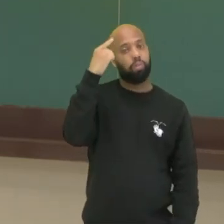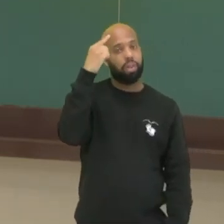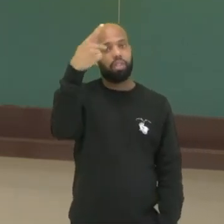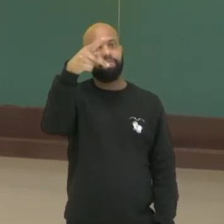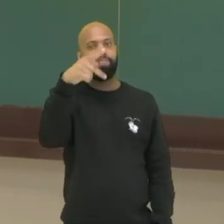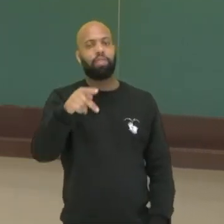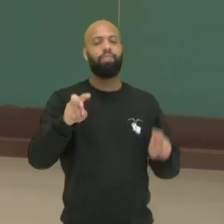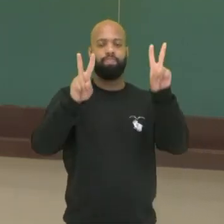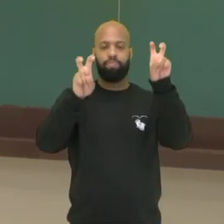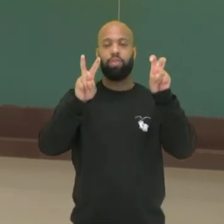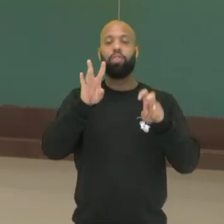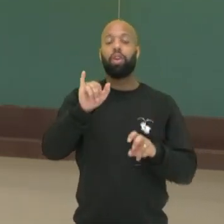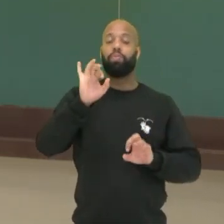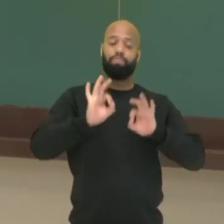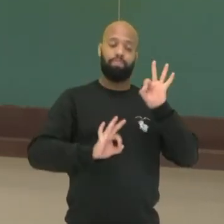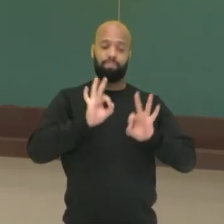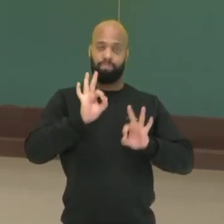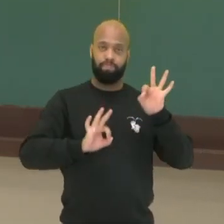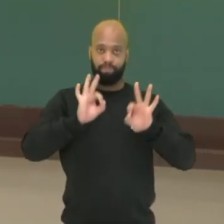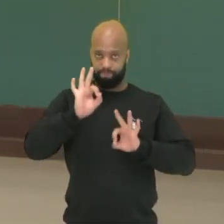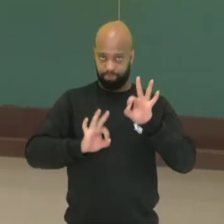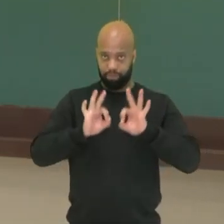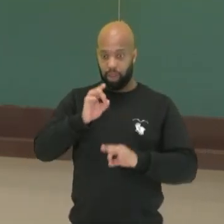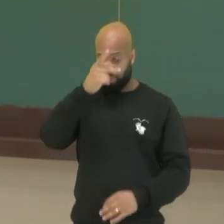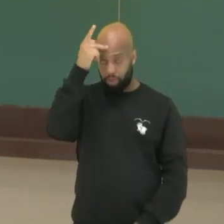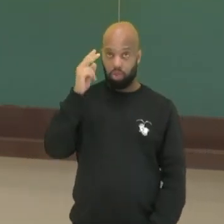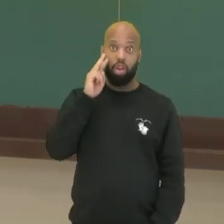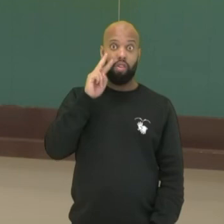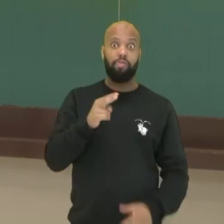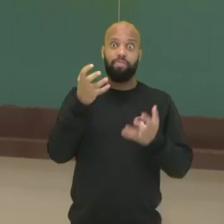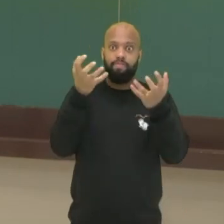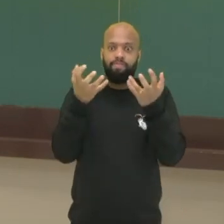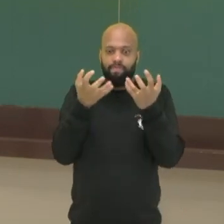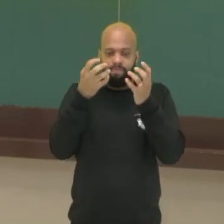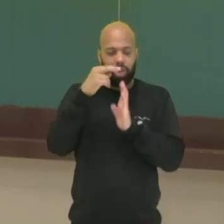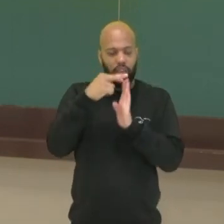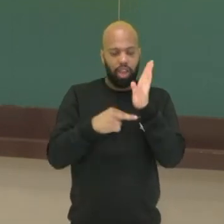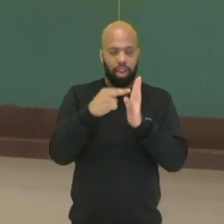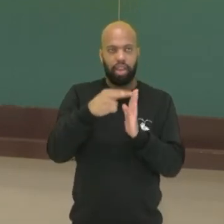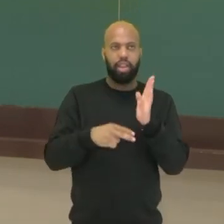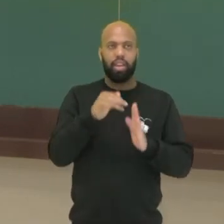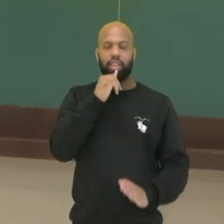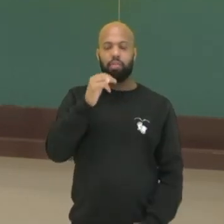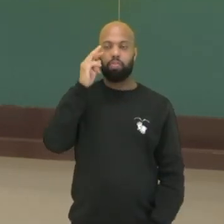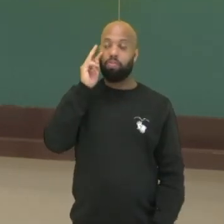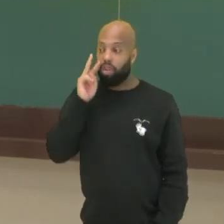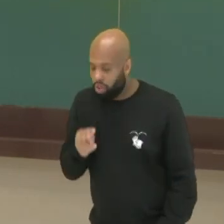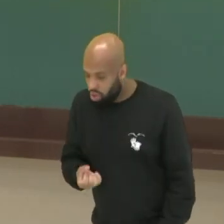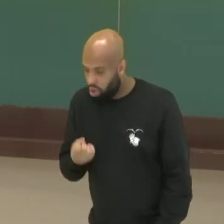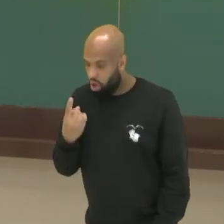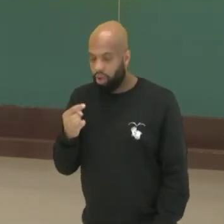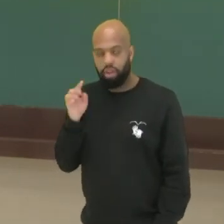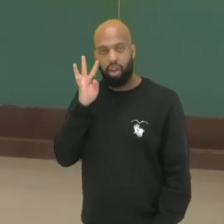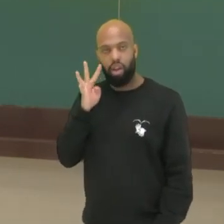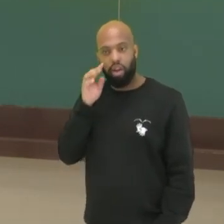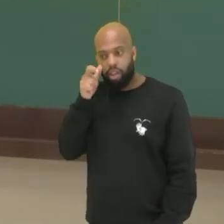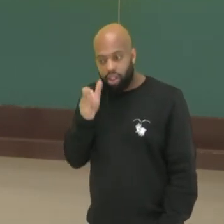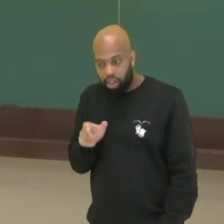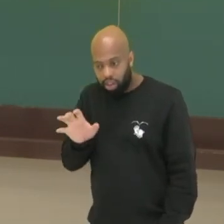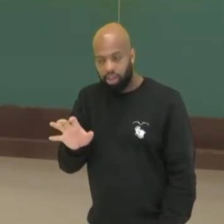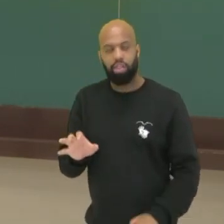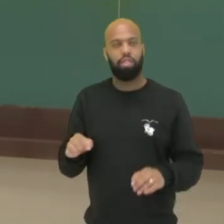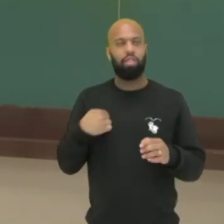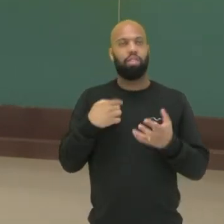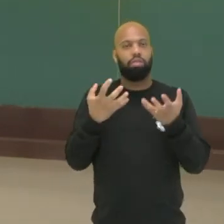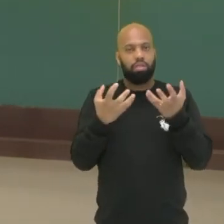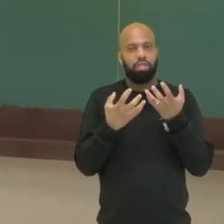que vai organizar, que chame a atenção do outro. Daquela pessoa que está passando, bateu o olho e falou, opa, olha que interessante,